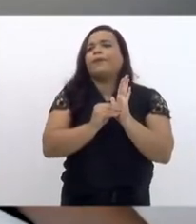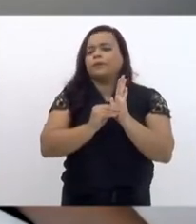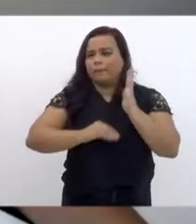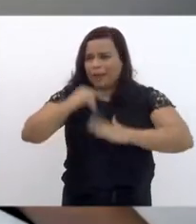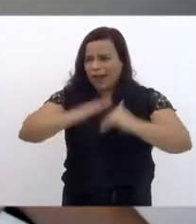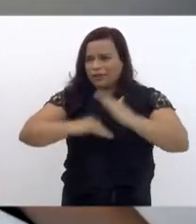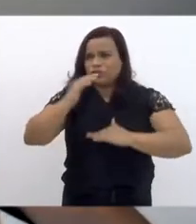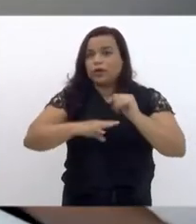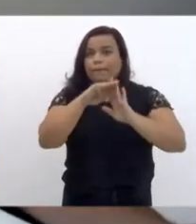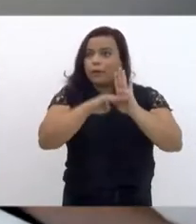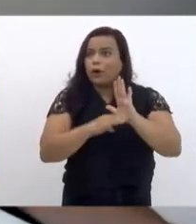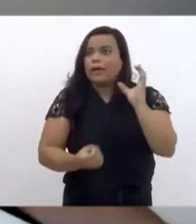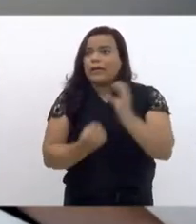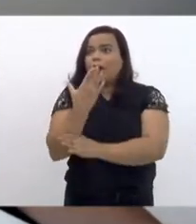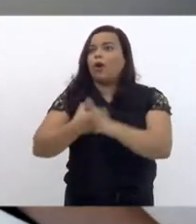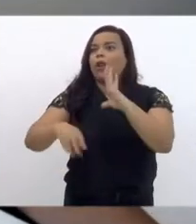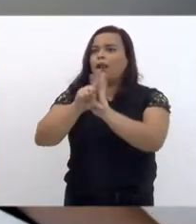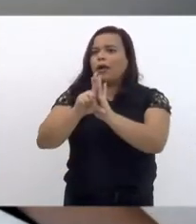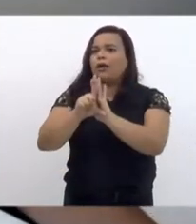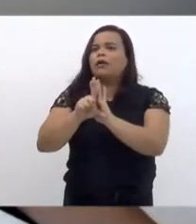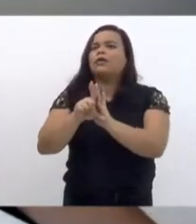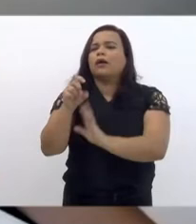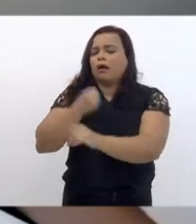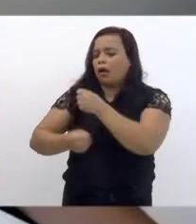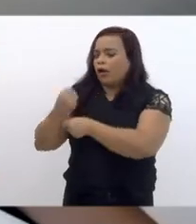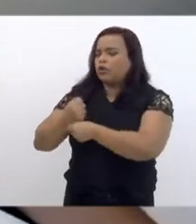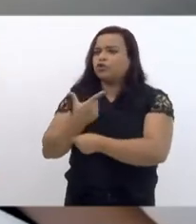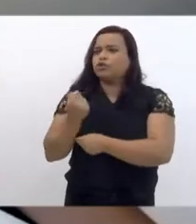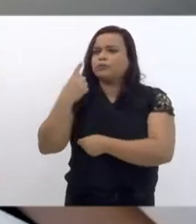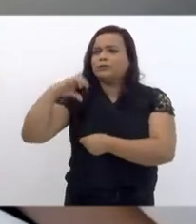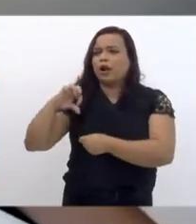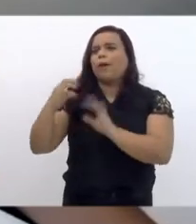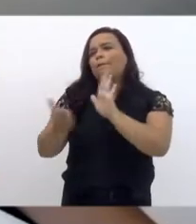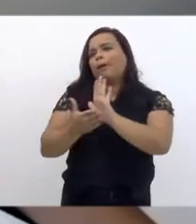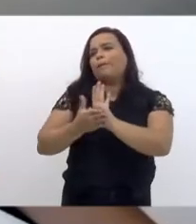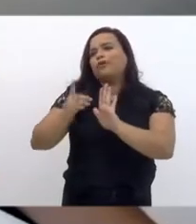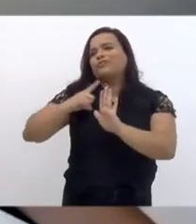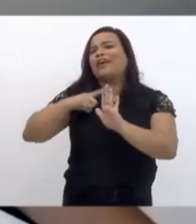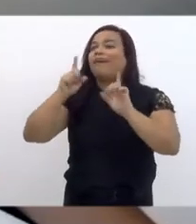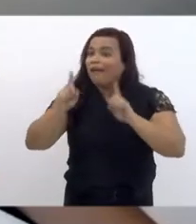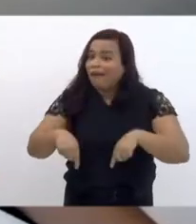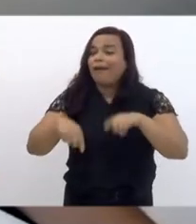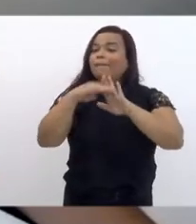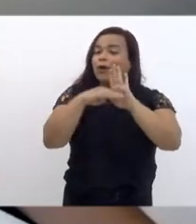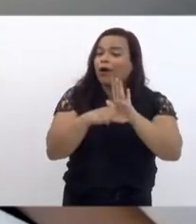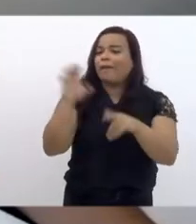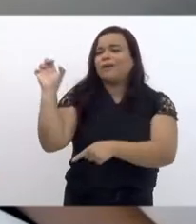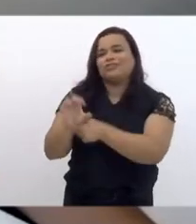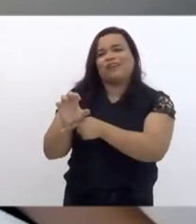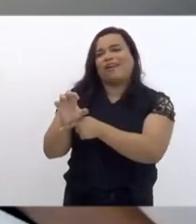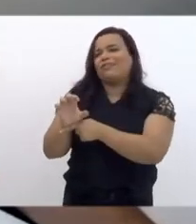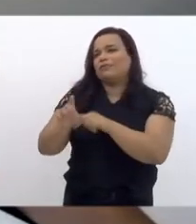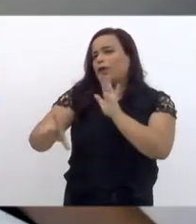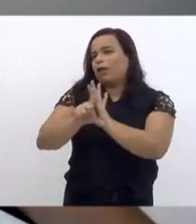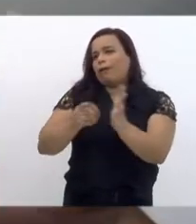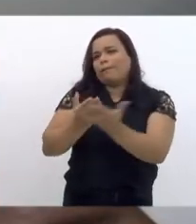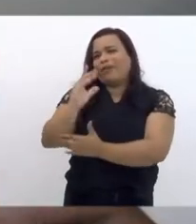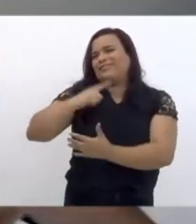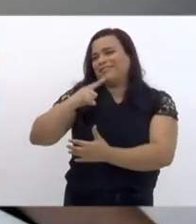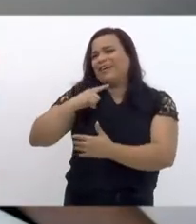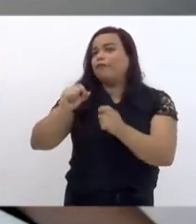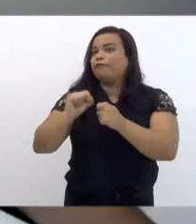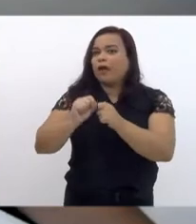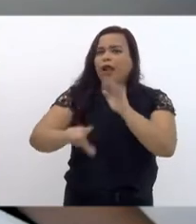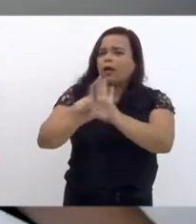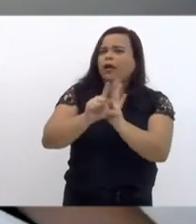que foi criado pela lei de 2019 propõe. Já é um programa estadual, a lei está aprovada. Aí vão fazer várias outras